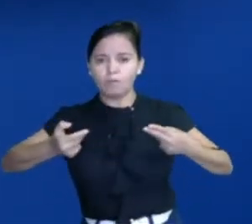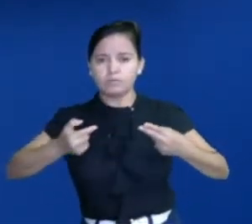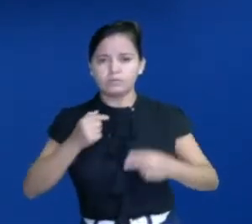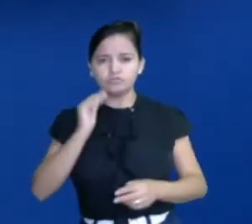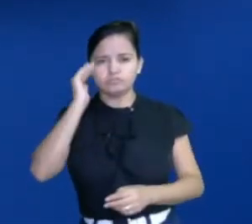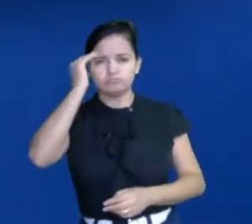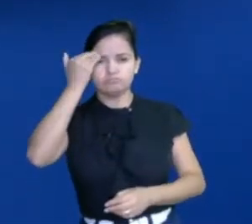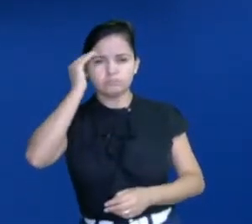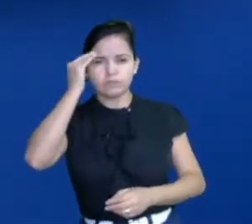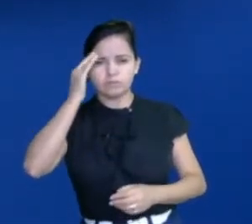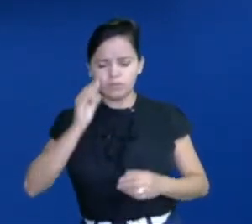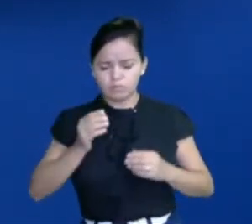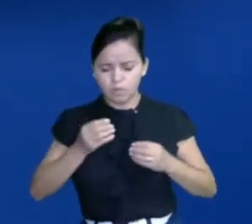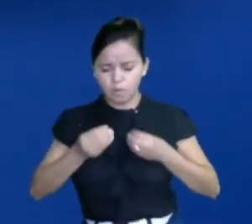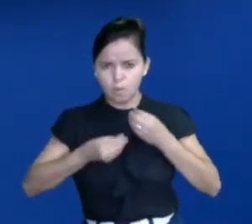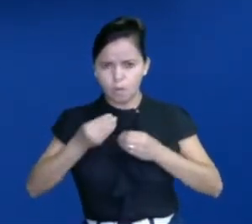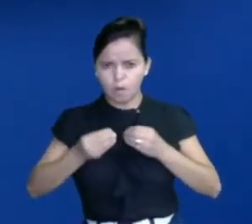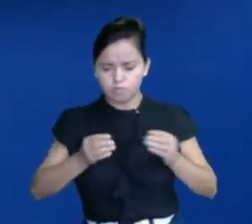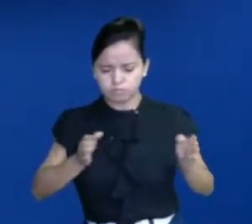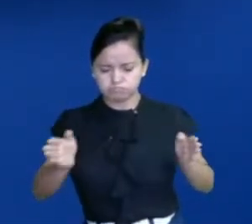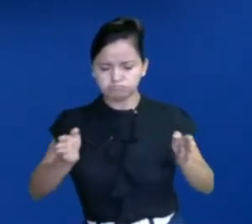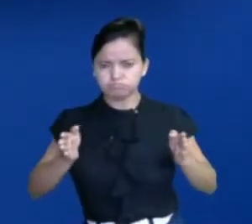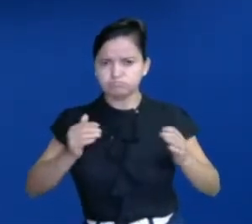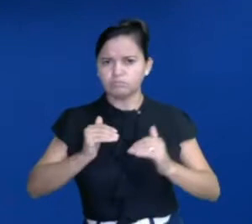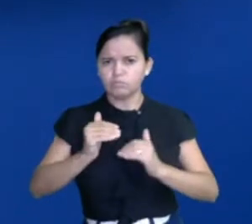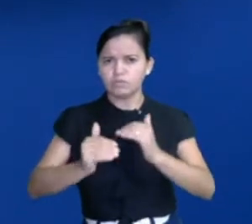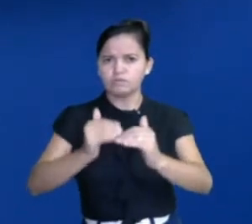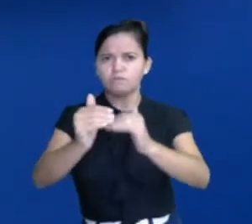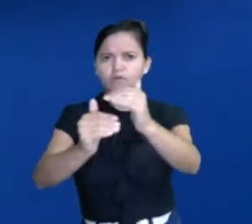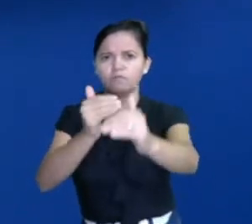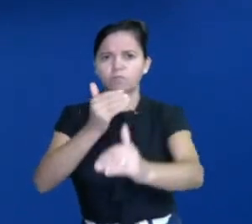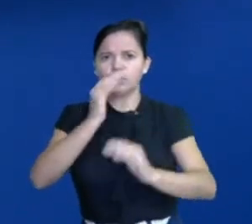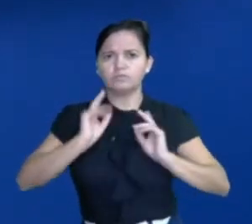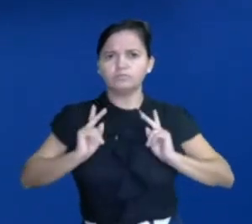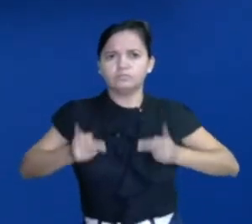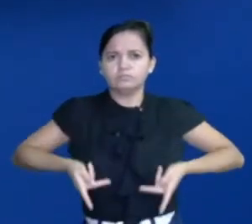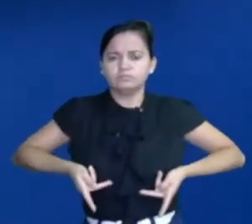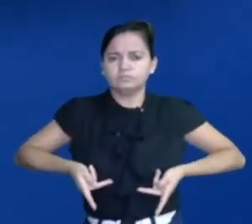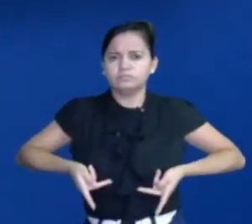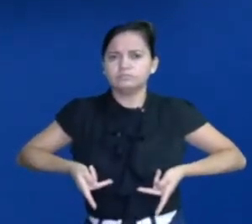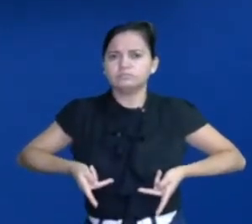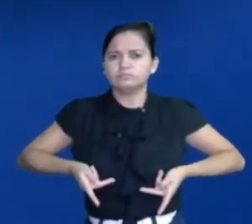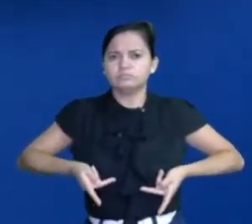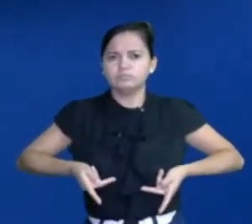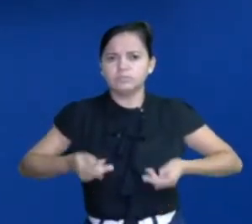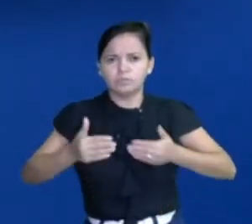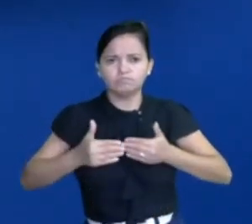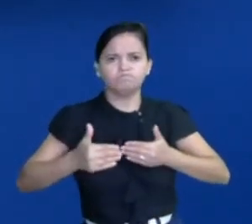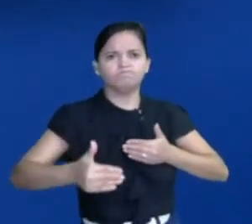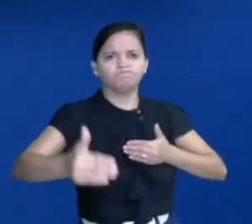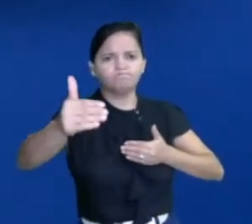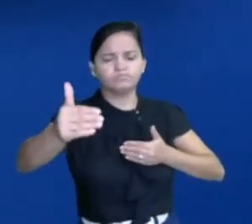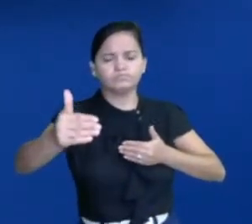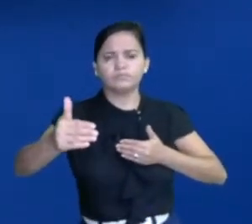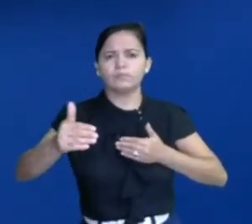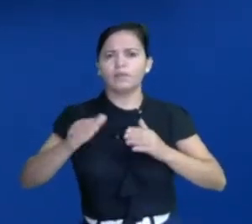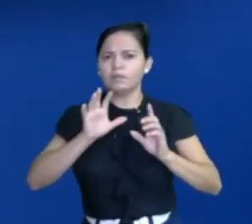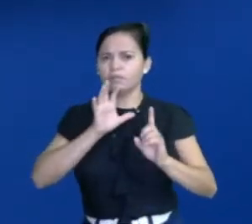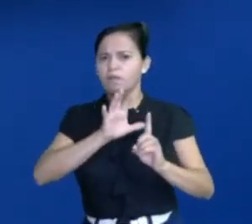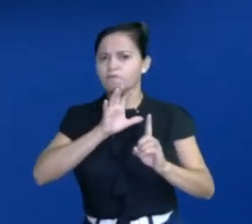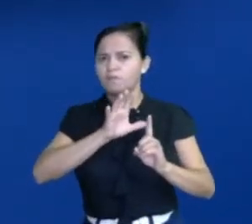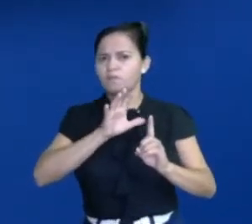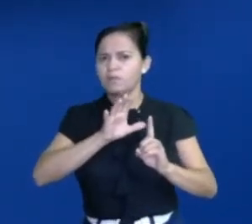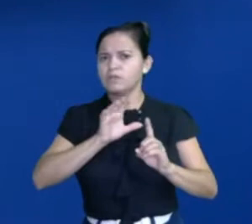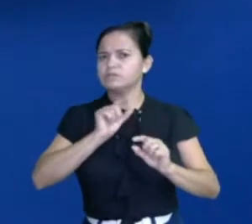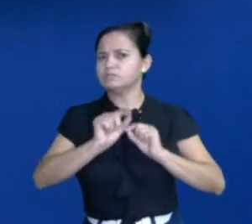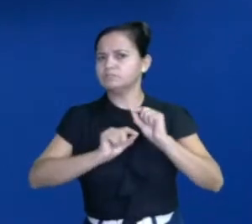percepção sobre o desenvolvimento do homem ao longo do tempo. E essa influência do homem ao longo do tempo se